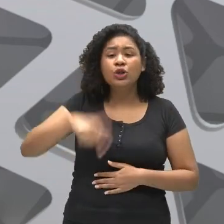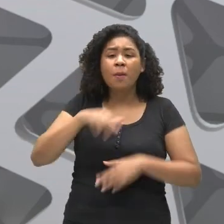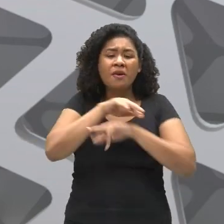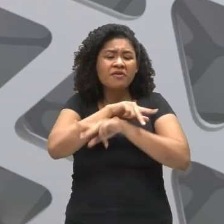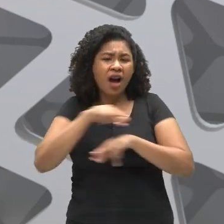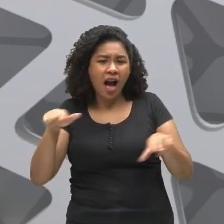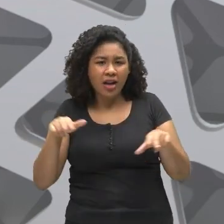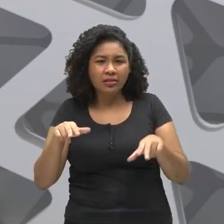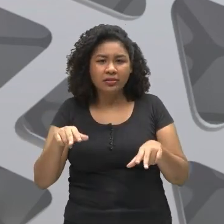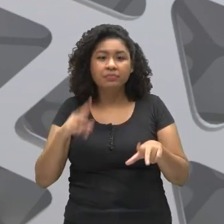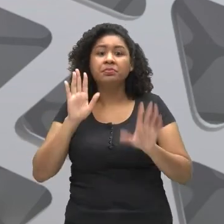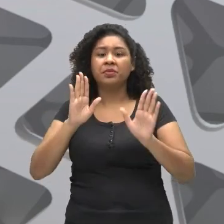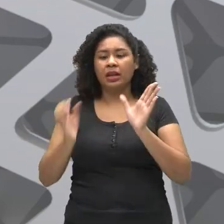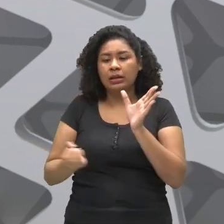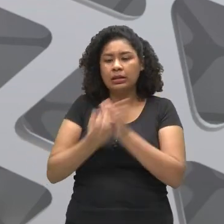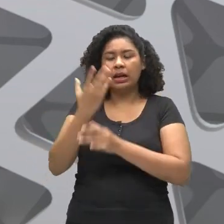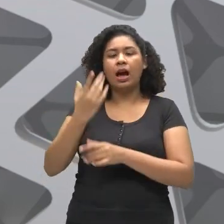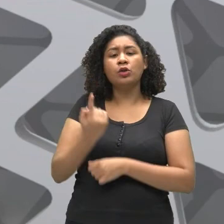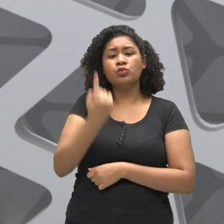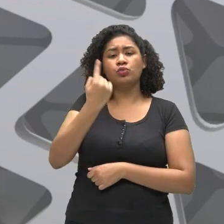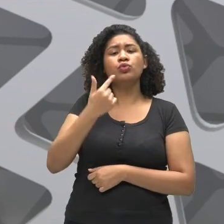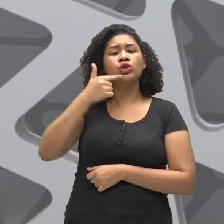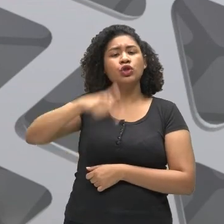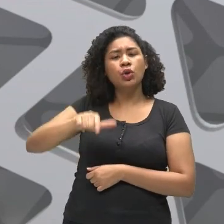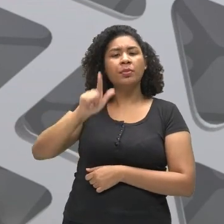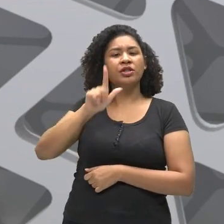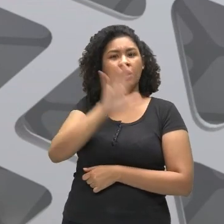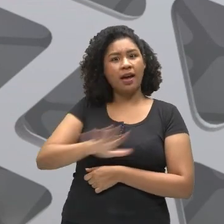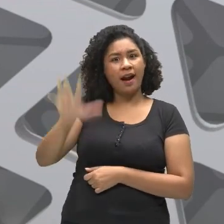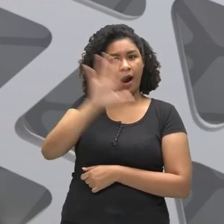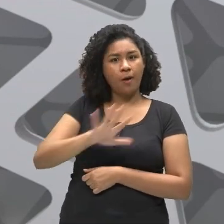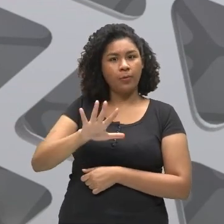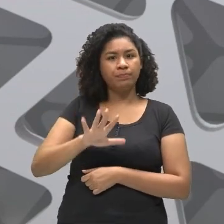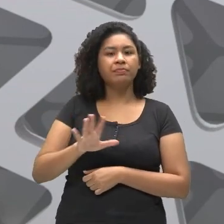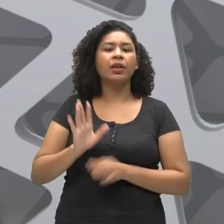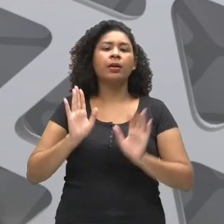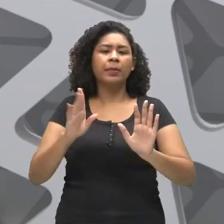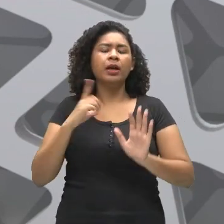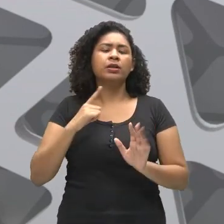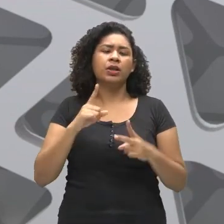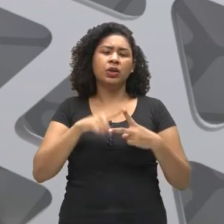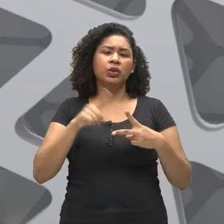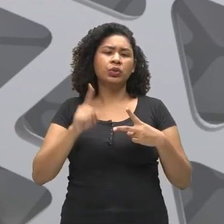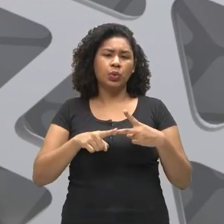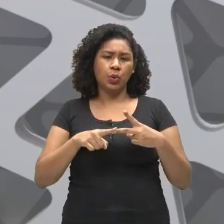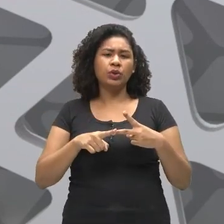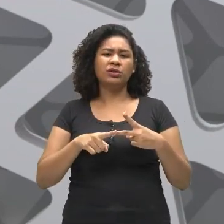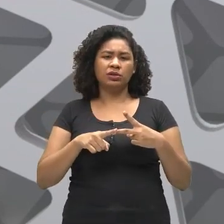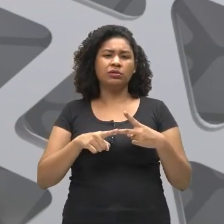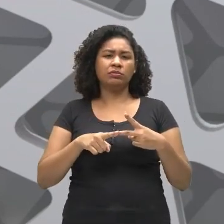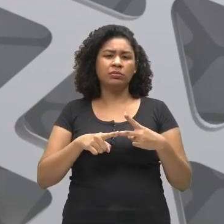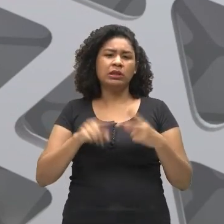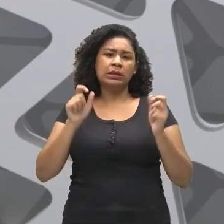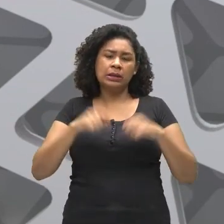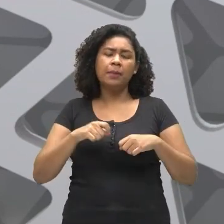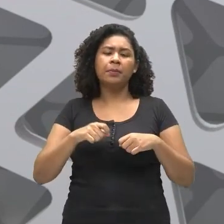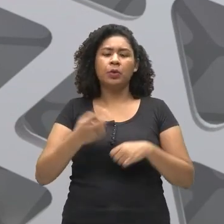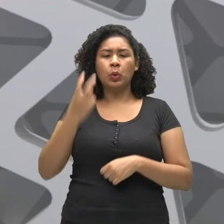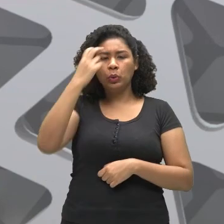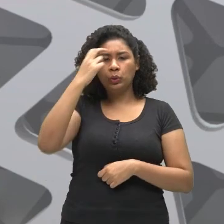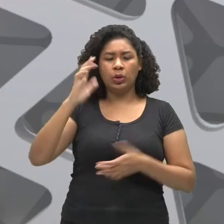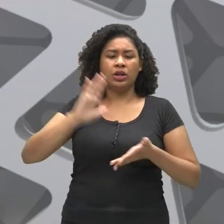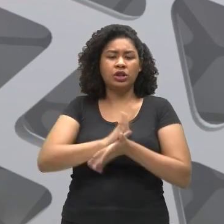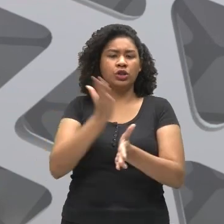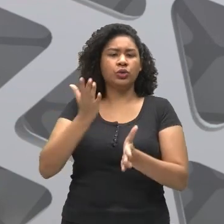geral. Lembram? E eu já citei a vocês que tem duas formas bem eficazes de destruir uma cultura.